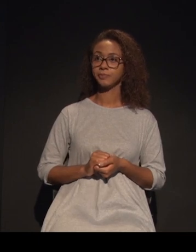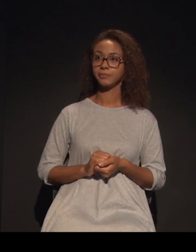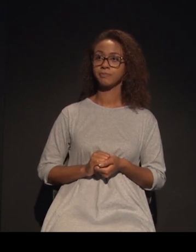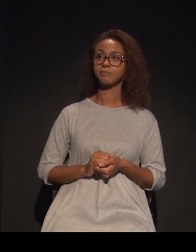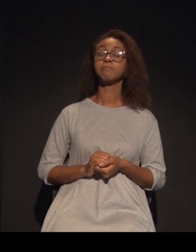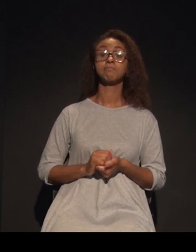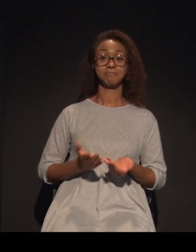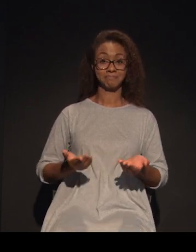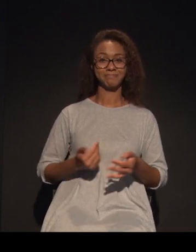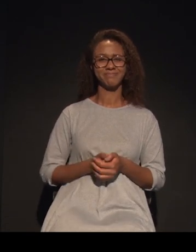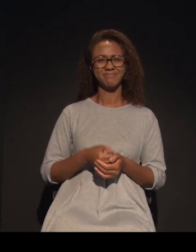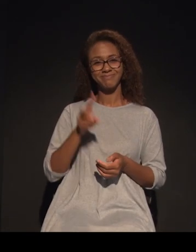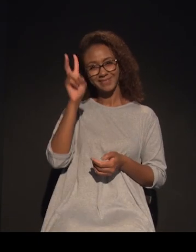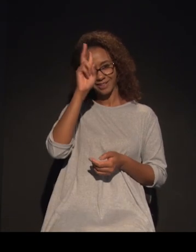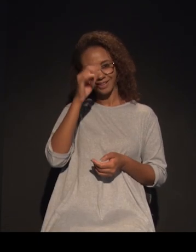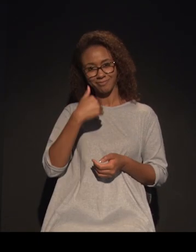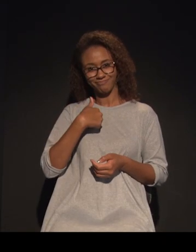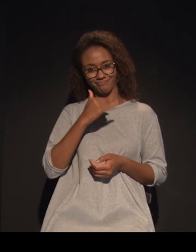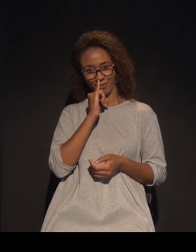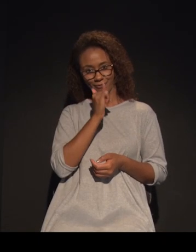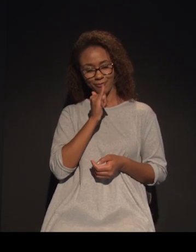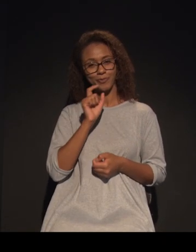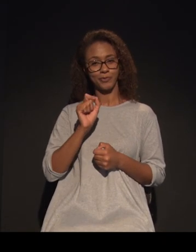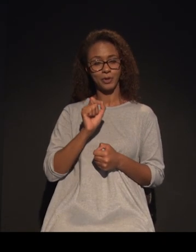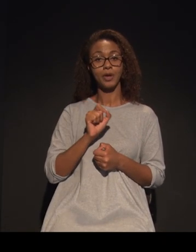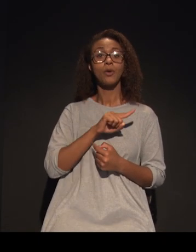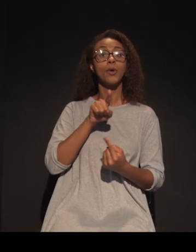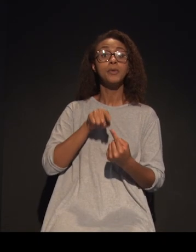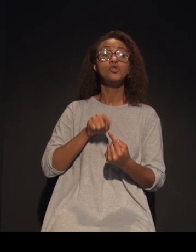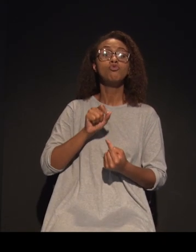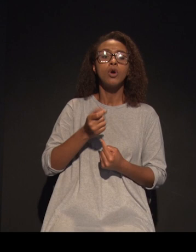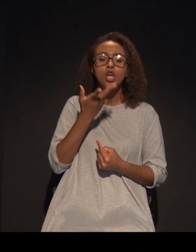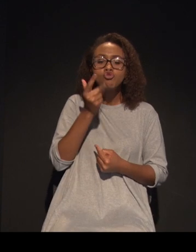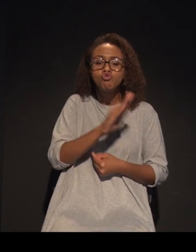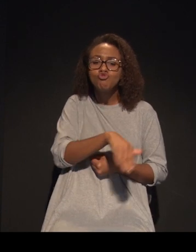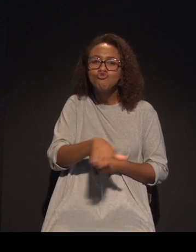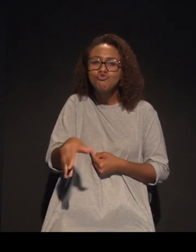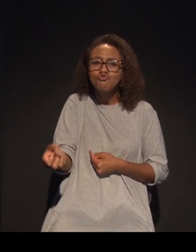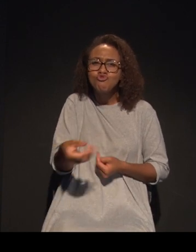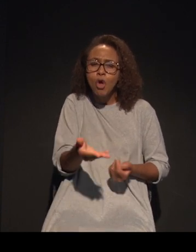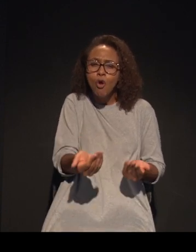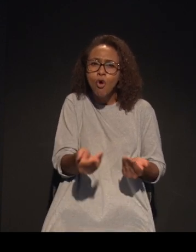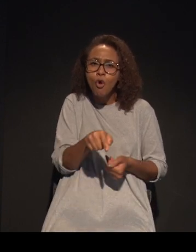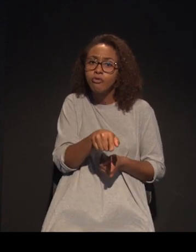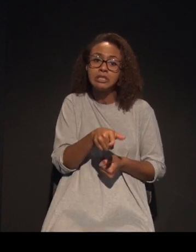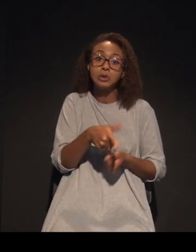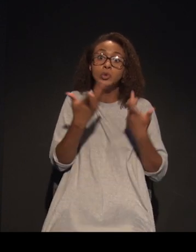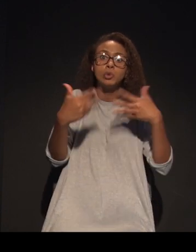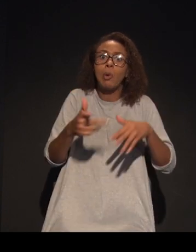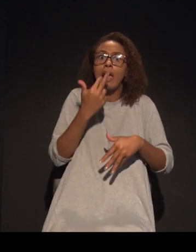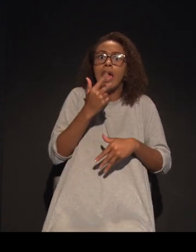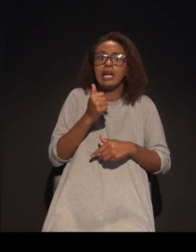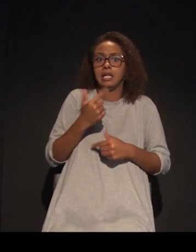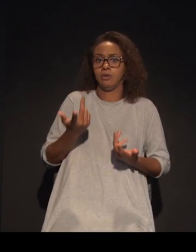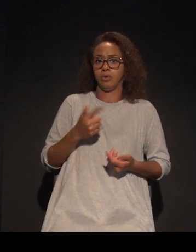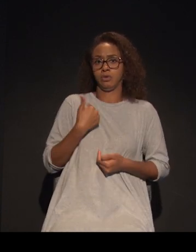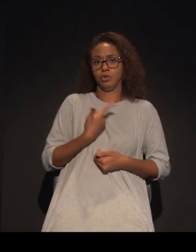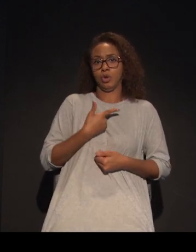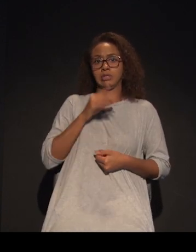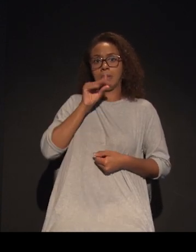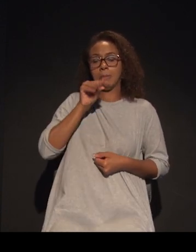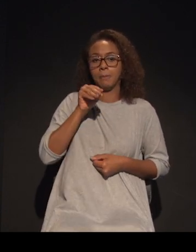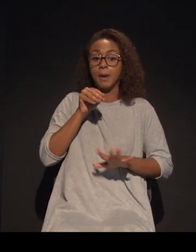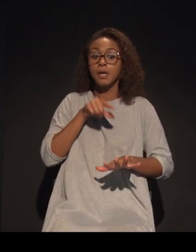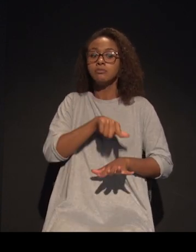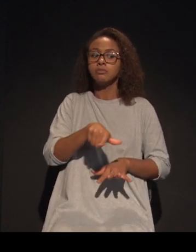como eu já falei que o objetivo é a nova geração é que ele não quer falar a língua e daí aí ele já